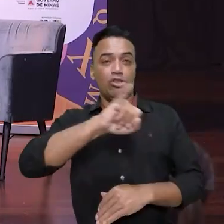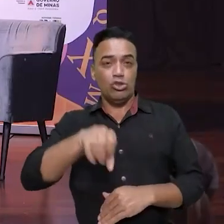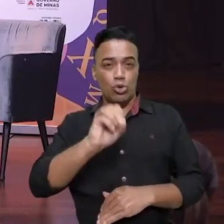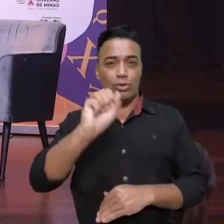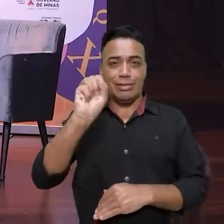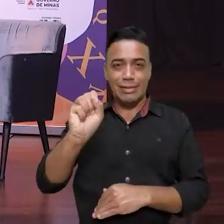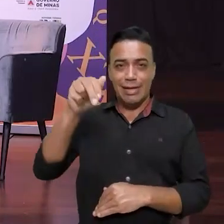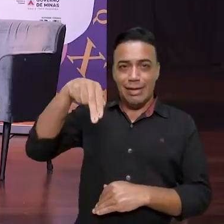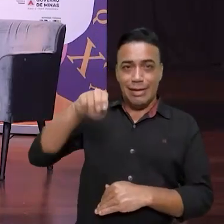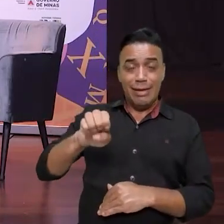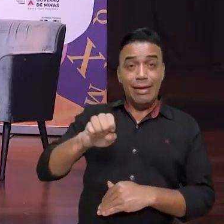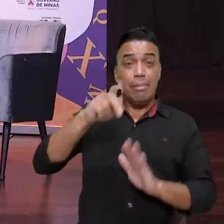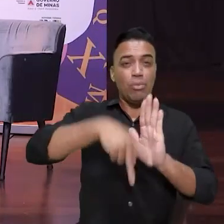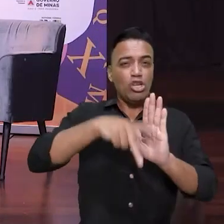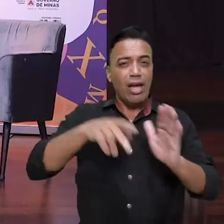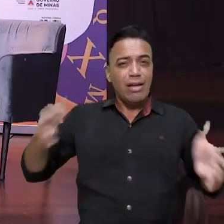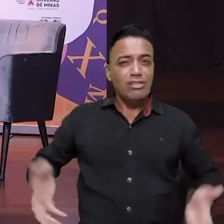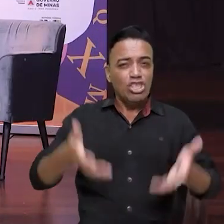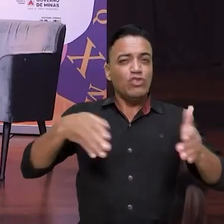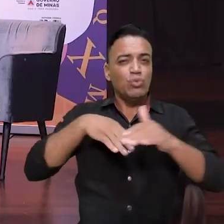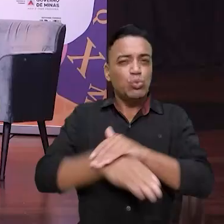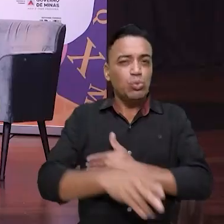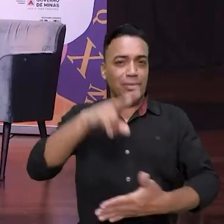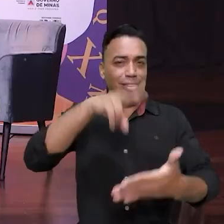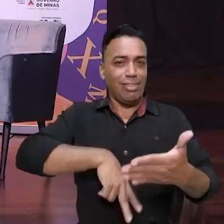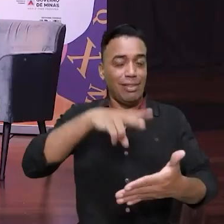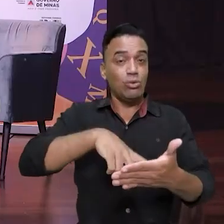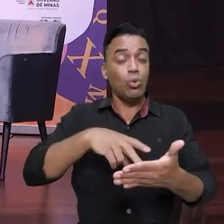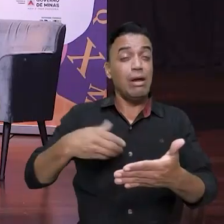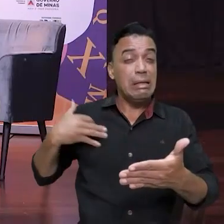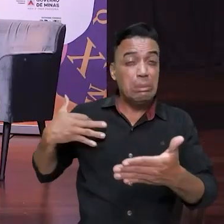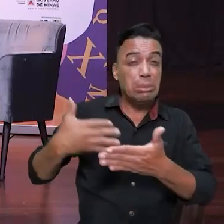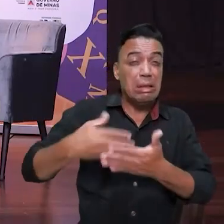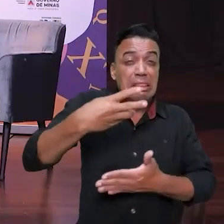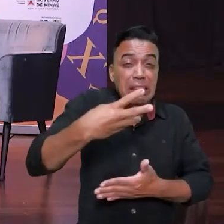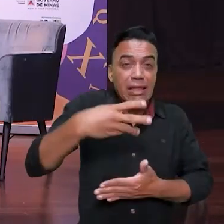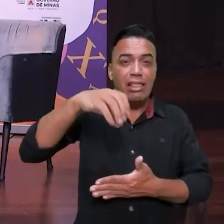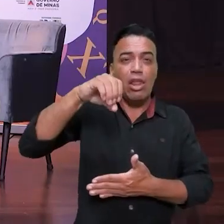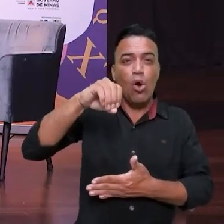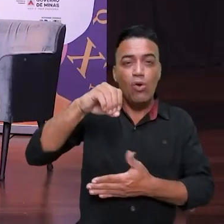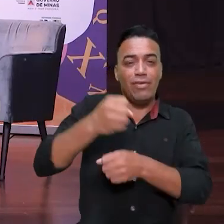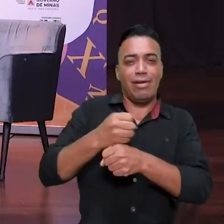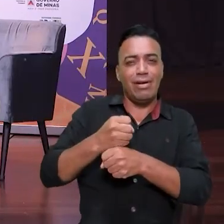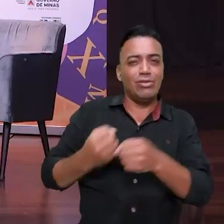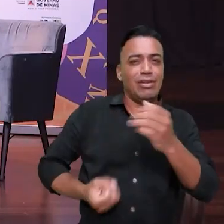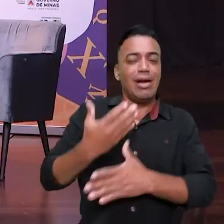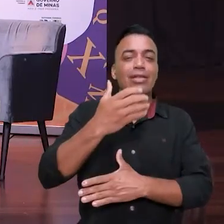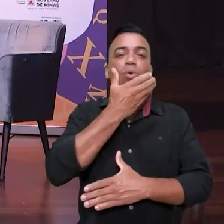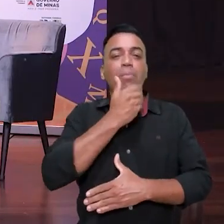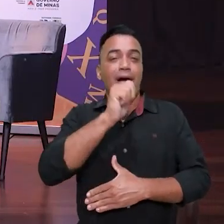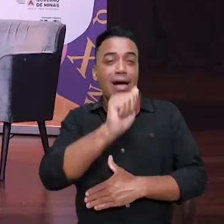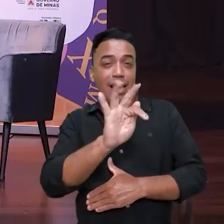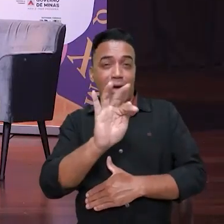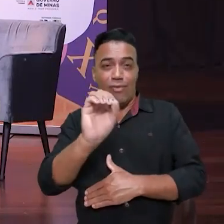Aparecido de Oliveira, na Biblioteca Pública Estadual de Minas Gerais, em Belo Horizonte. A roda de conversa acontece em um auditório. No